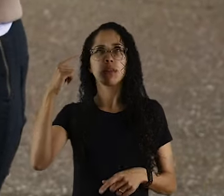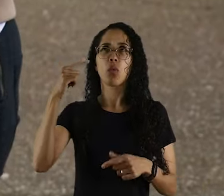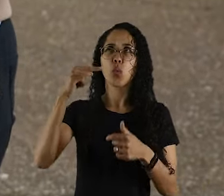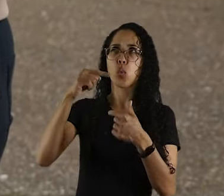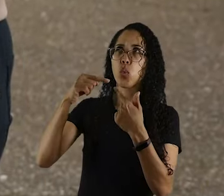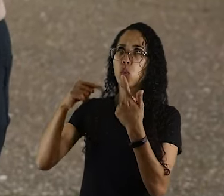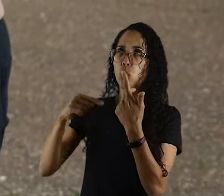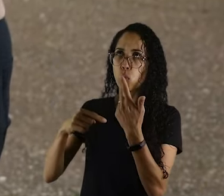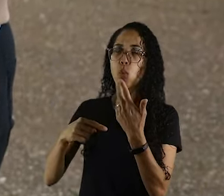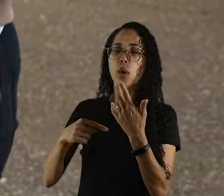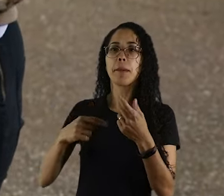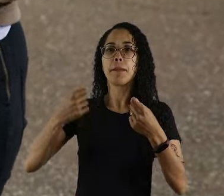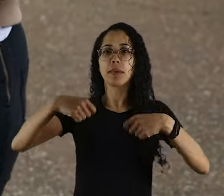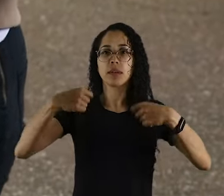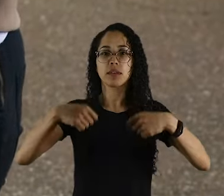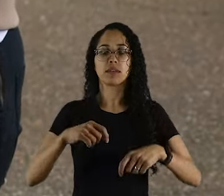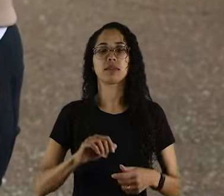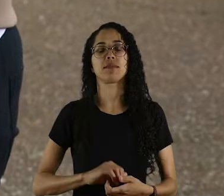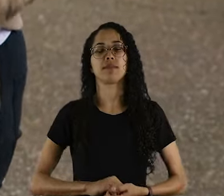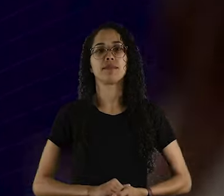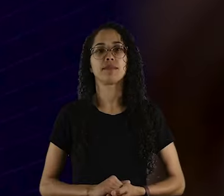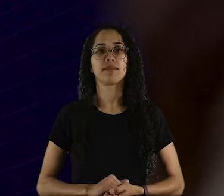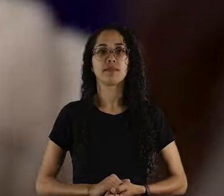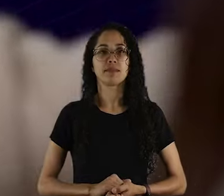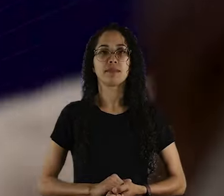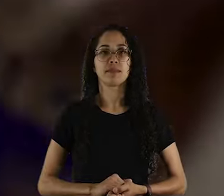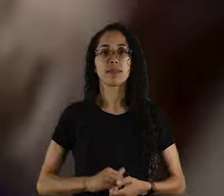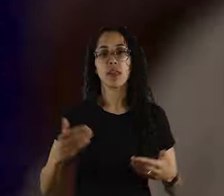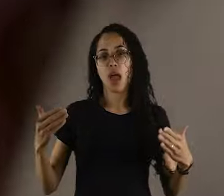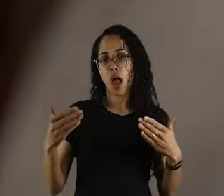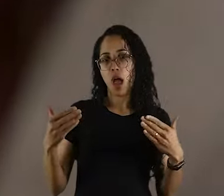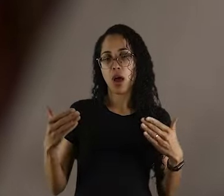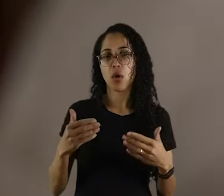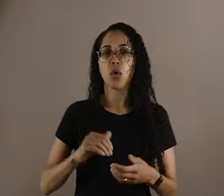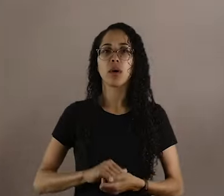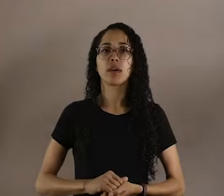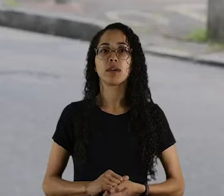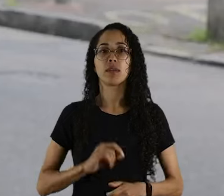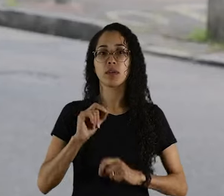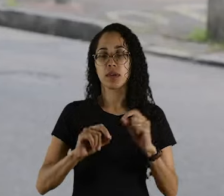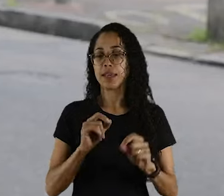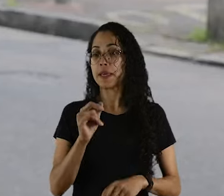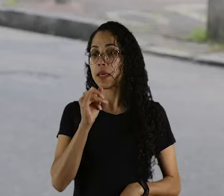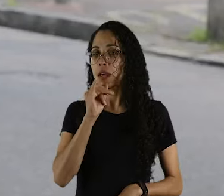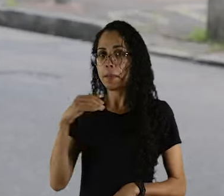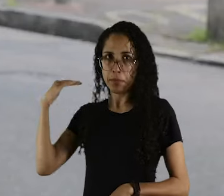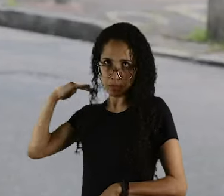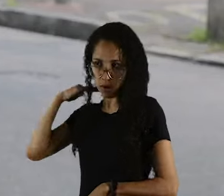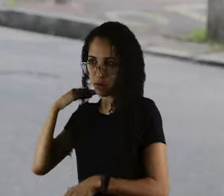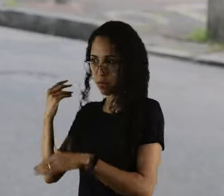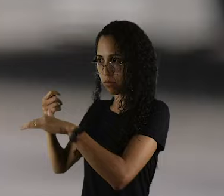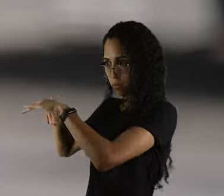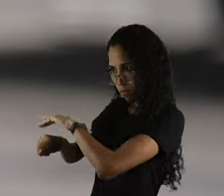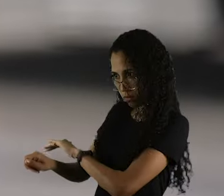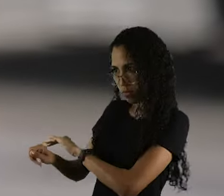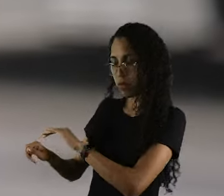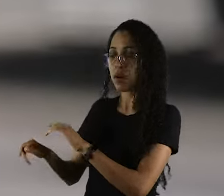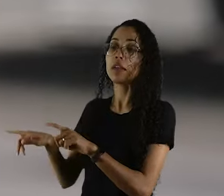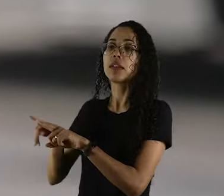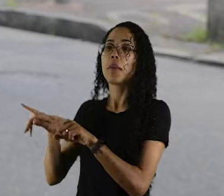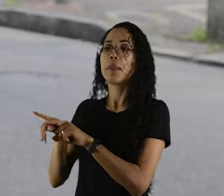eu não consigo... Eu gasto, então eu prefiro na conta digital, porque daí vai render. Pra gastar eu deixo na poupança e o que é pra juntar é na